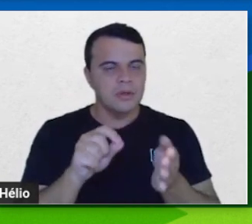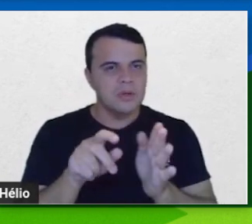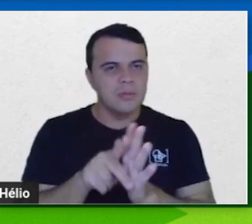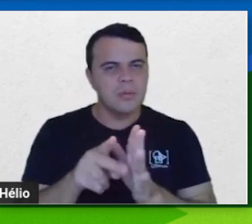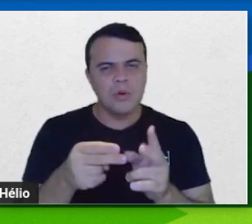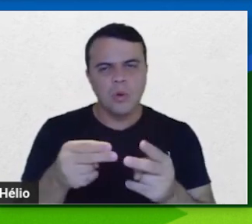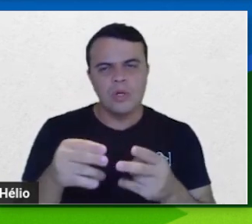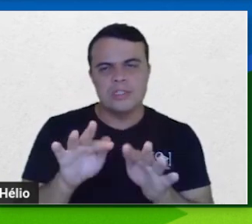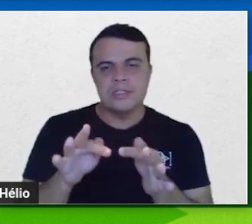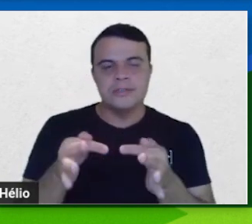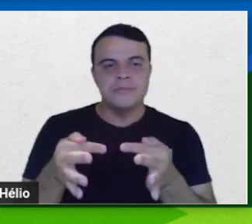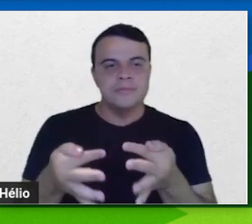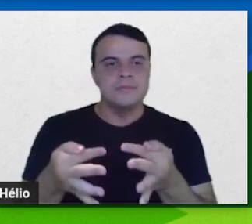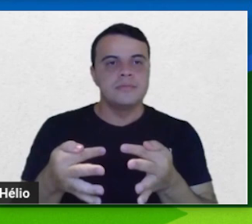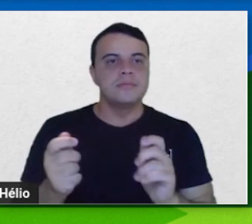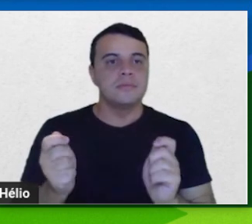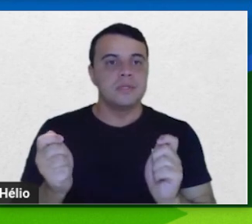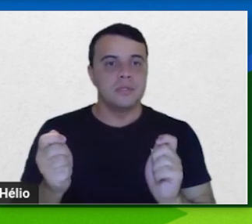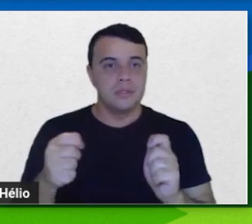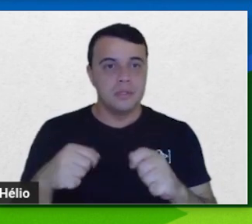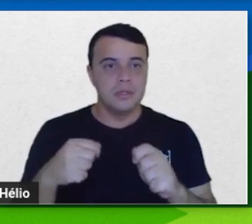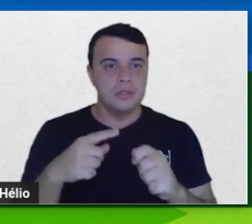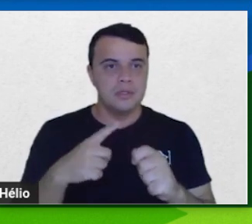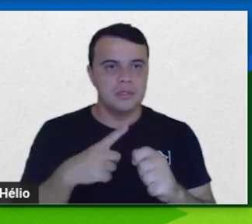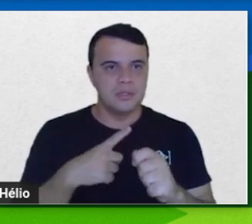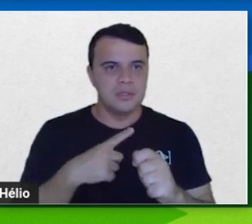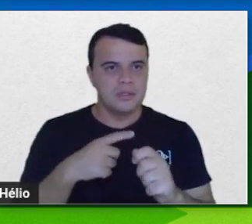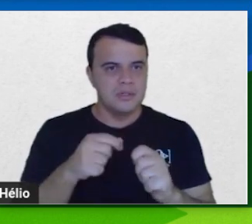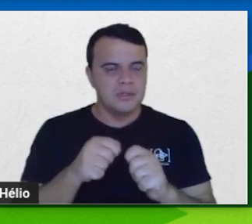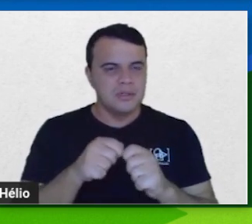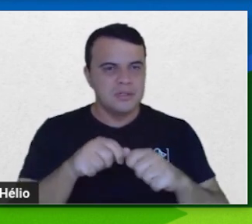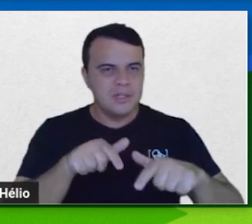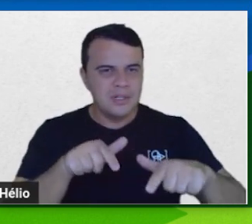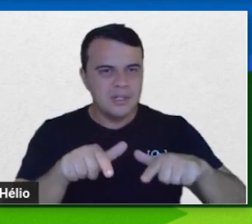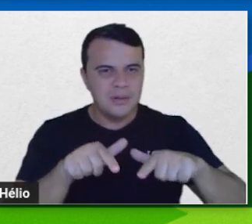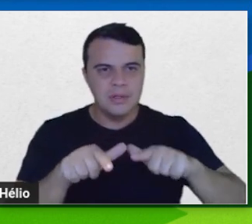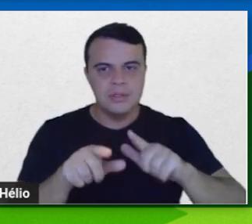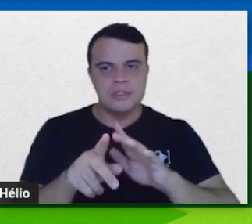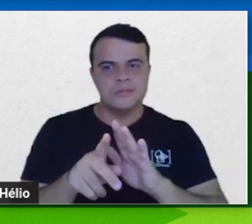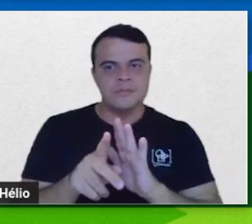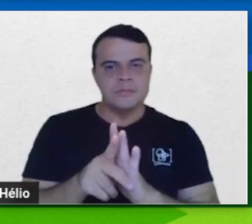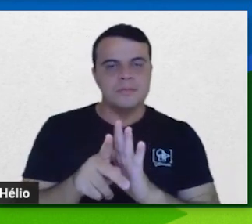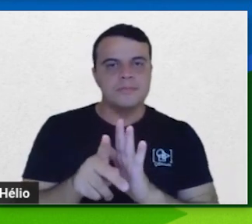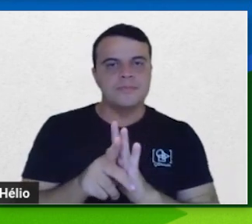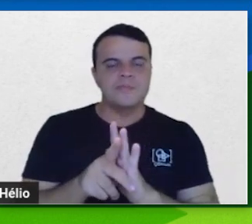simples, mas que possam ser, e para trabalhar essa questão também